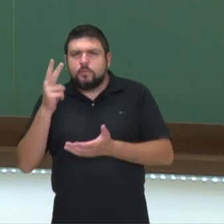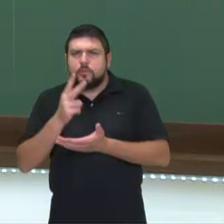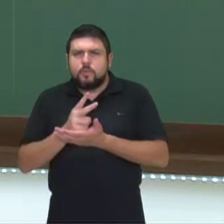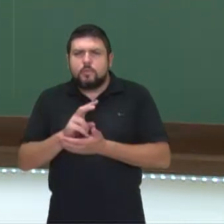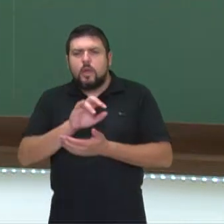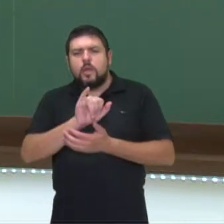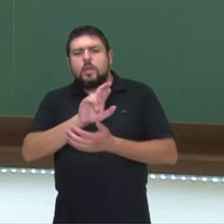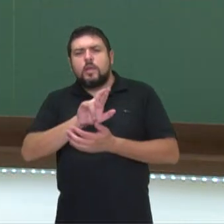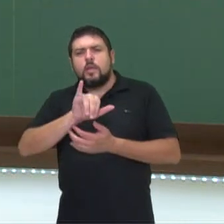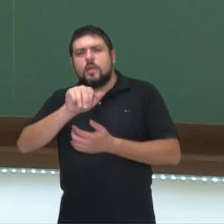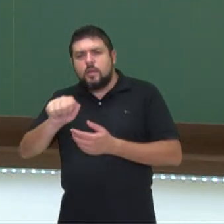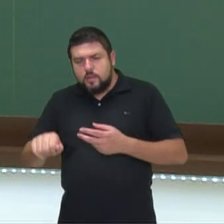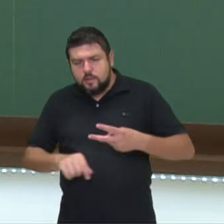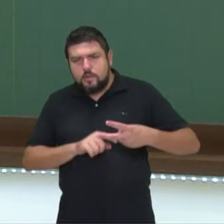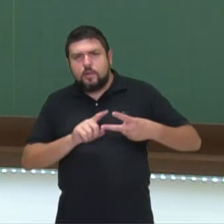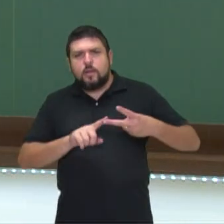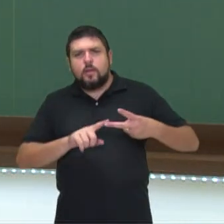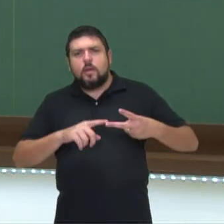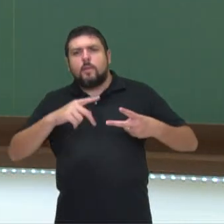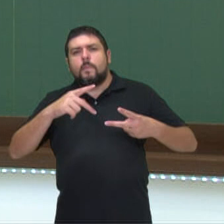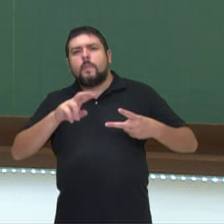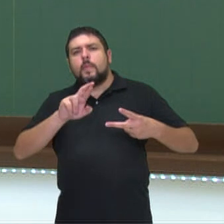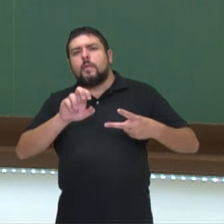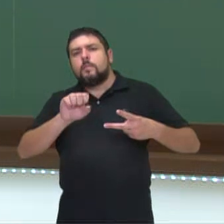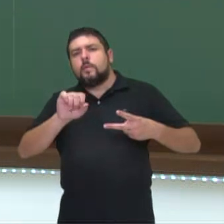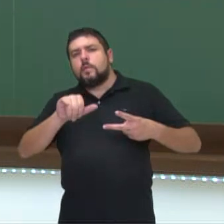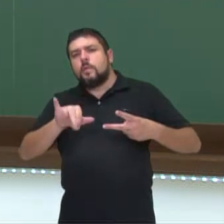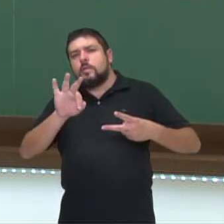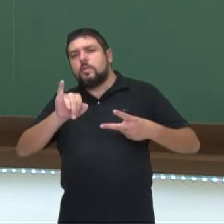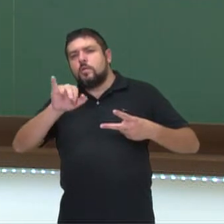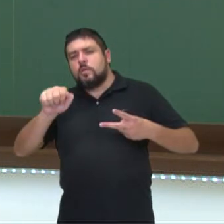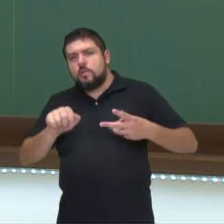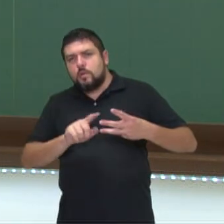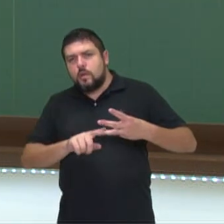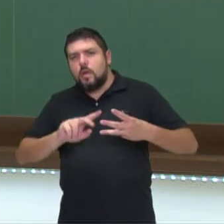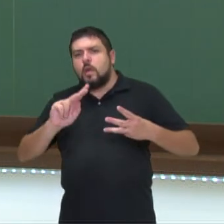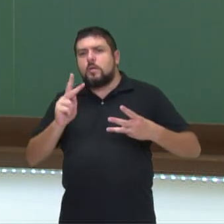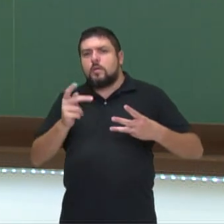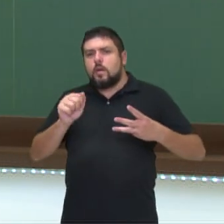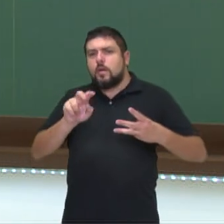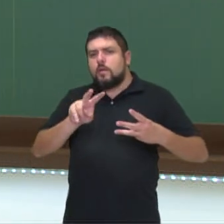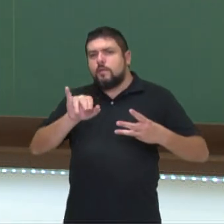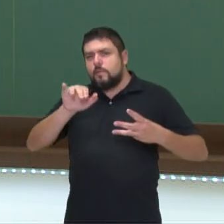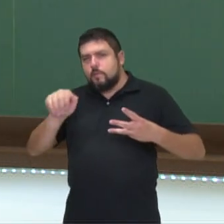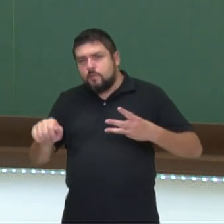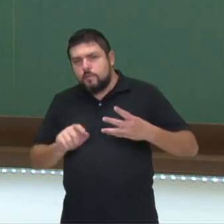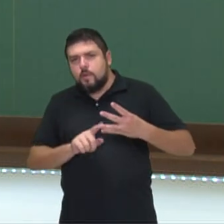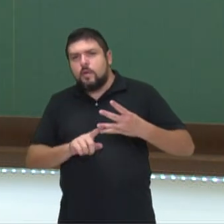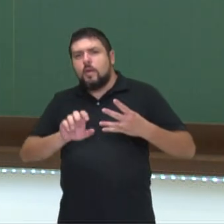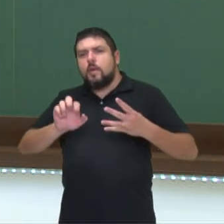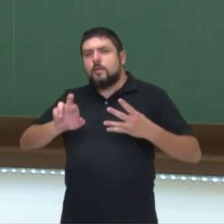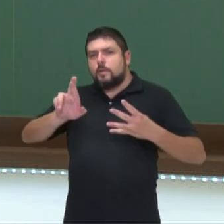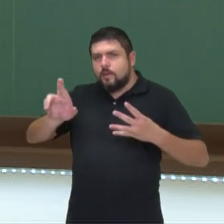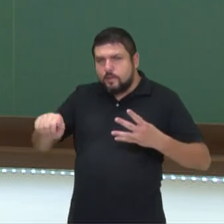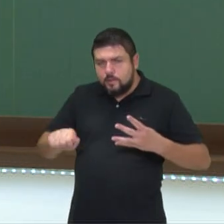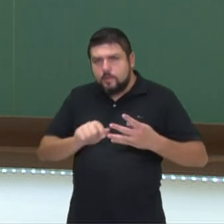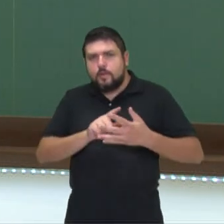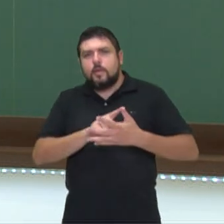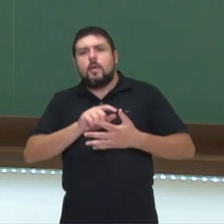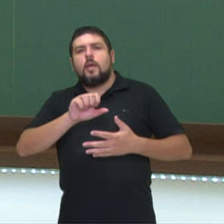Iria, temos pressentia, vivia, havia, era,